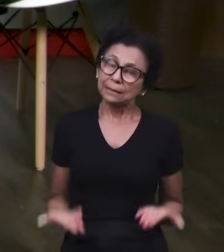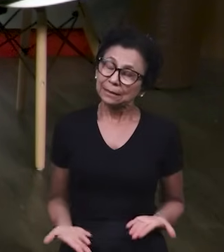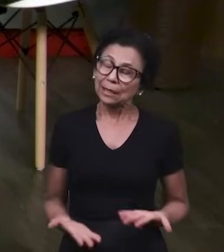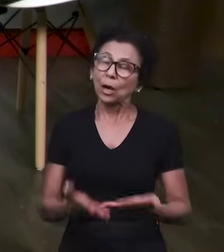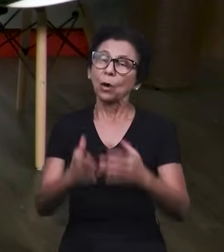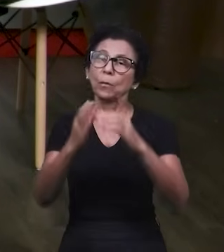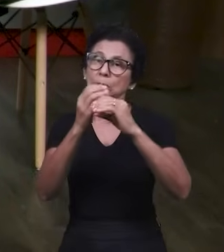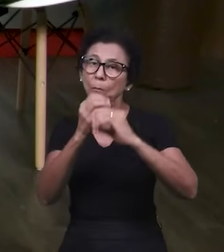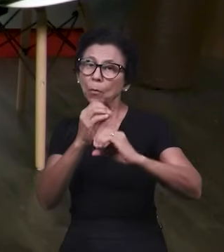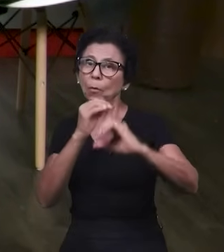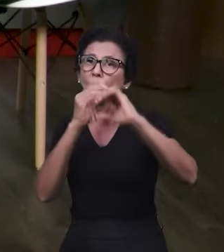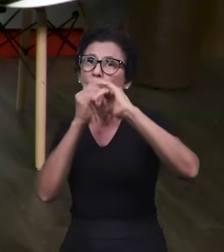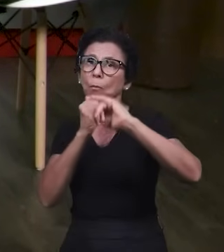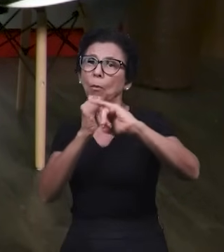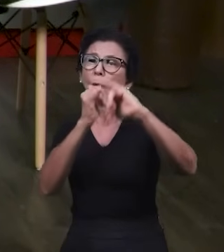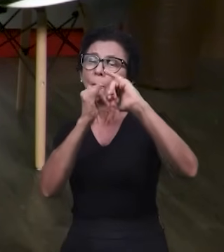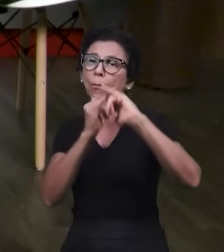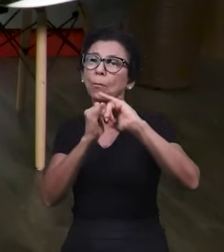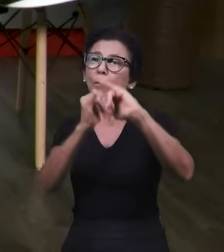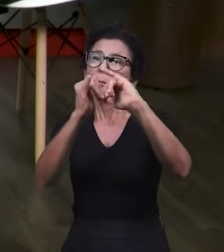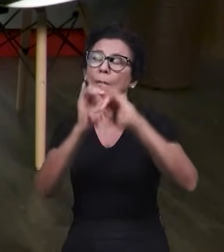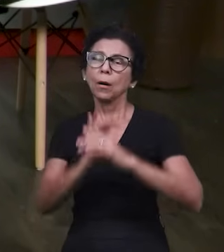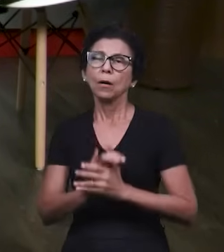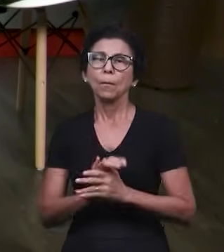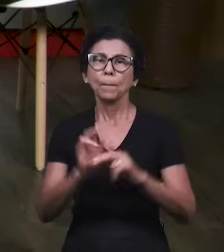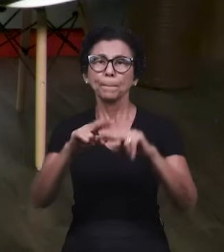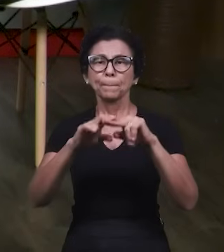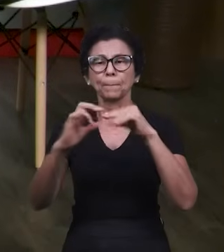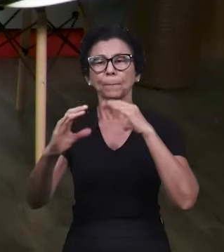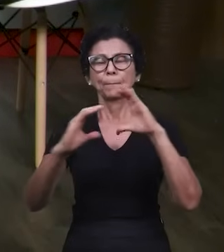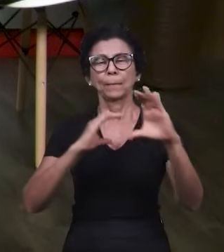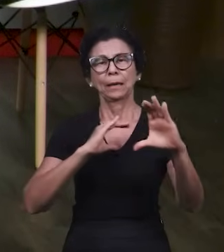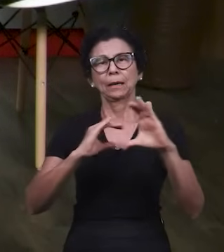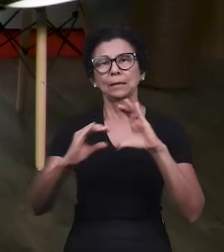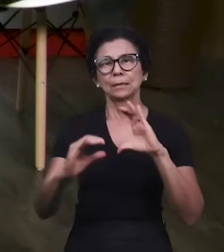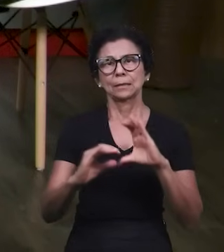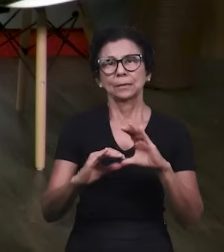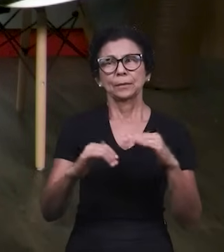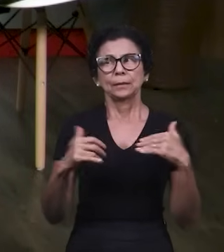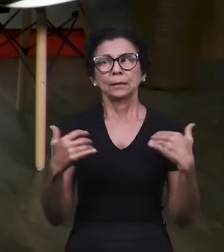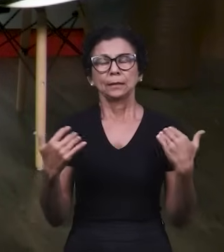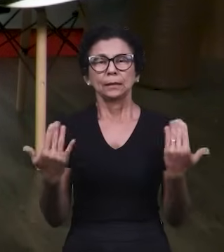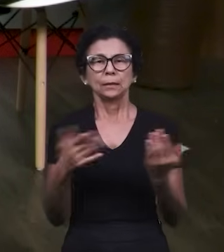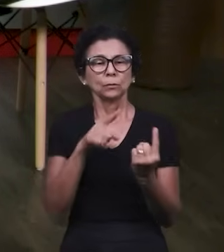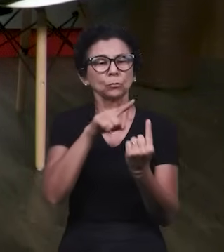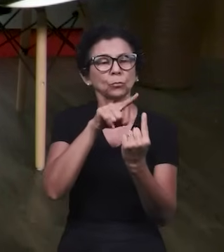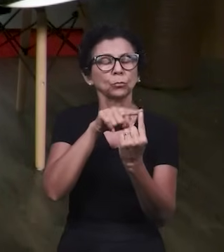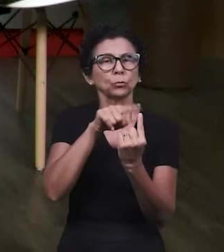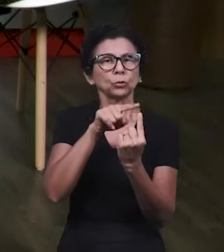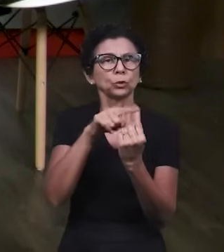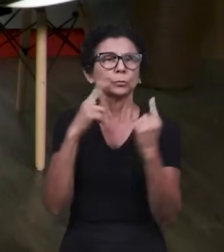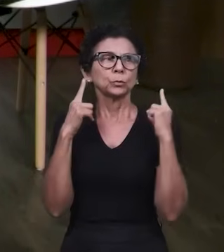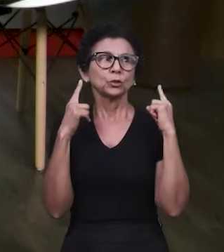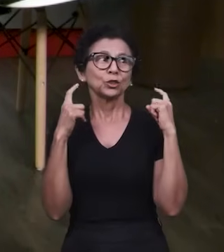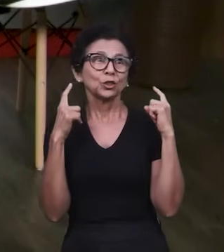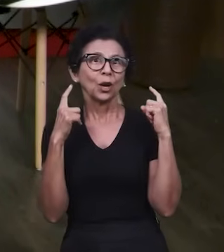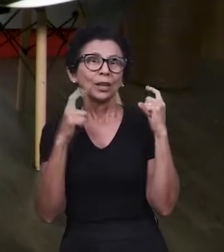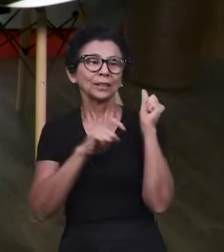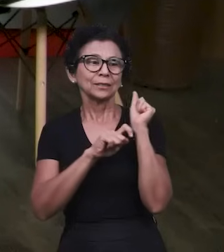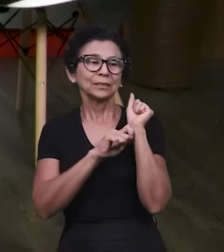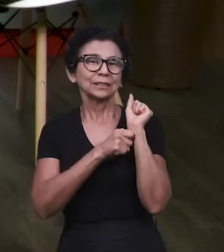uma informação. Isso. E, obviamente, em função do toque, isso constituía um segredo.